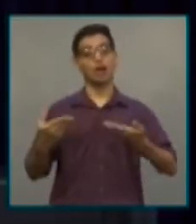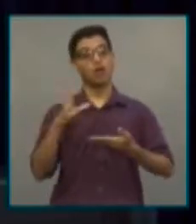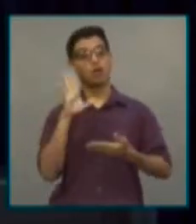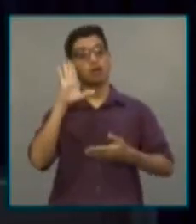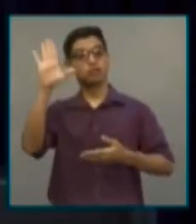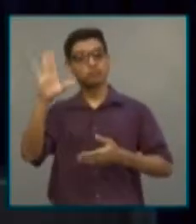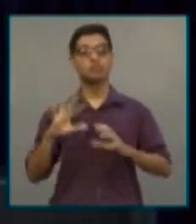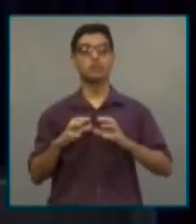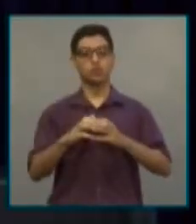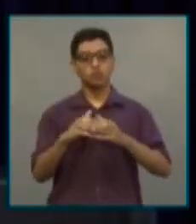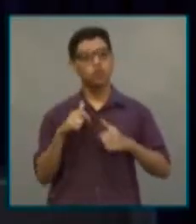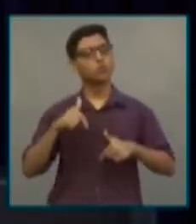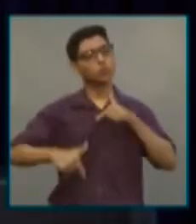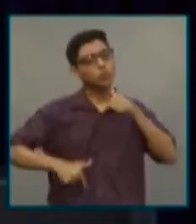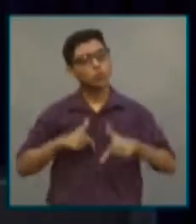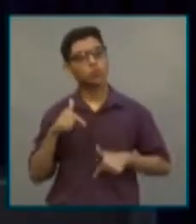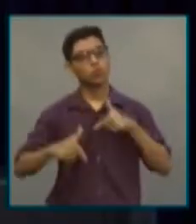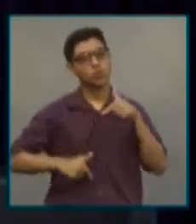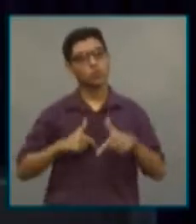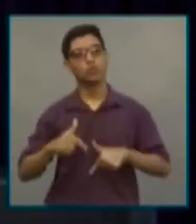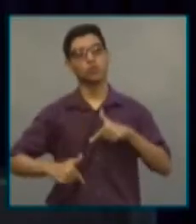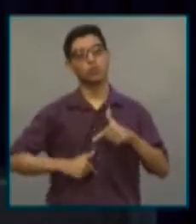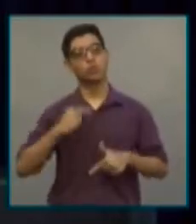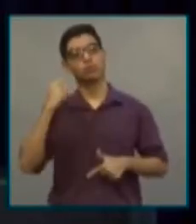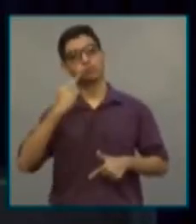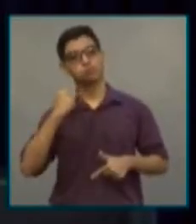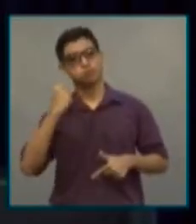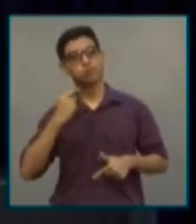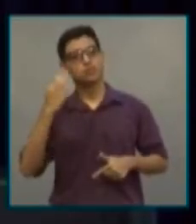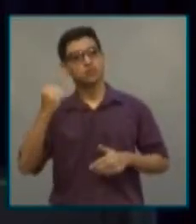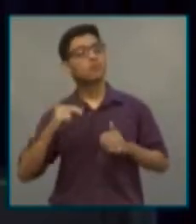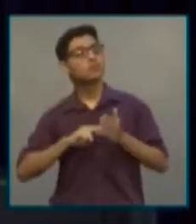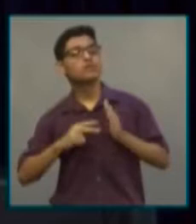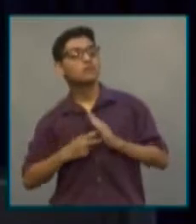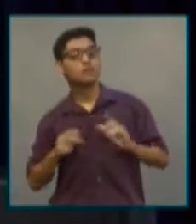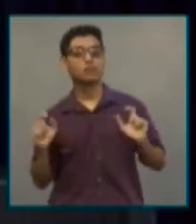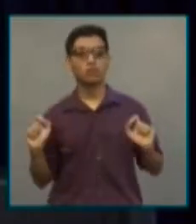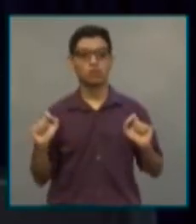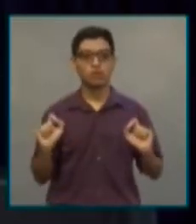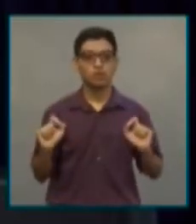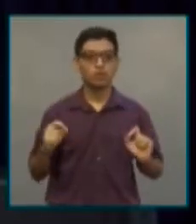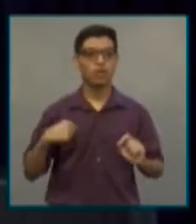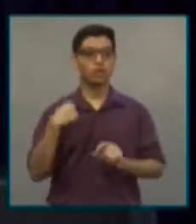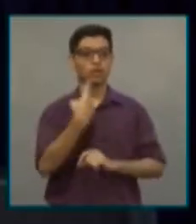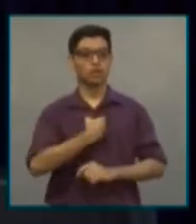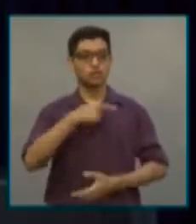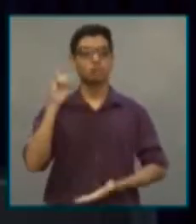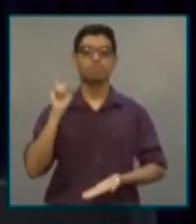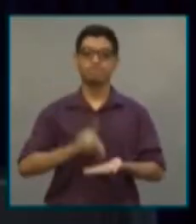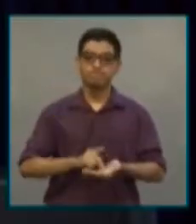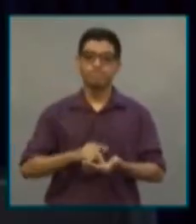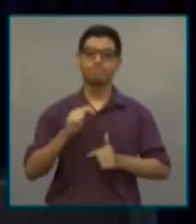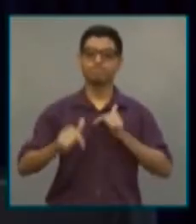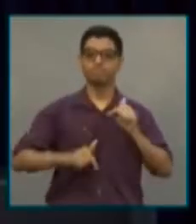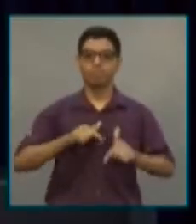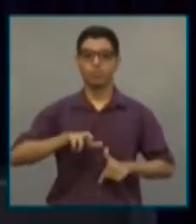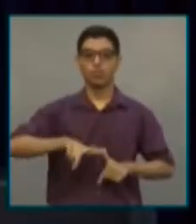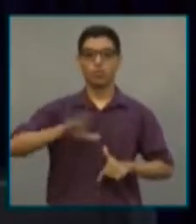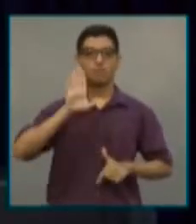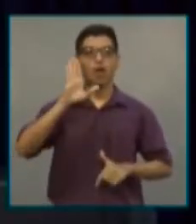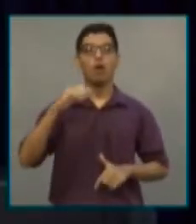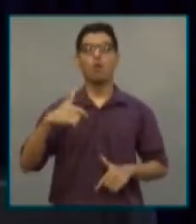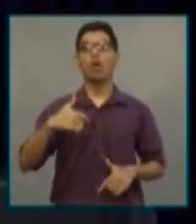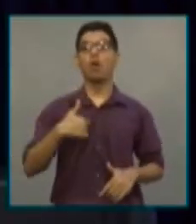militante, advocacia que conhece o que é a estrada, advocacia que rala no balcão, não é figuração, não